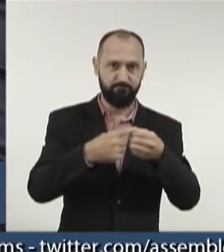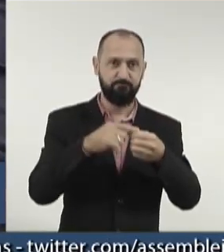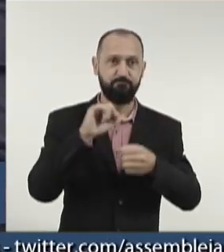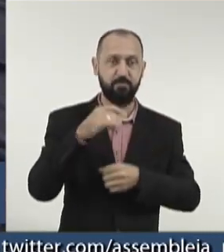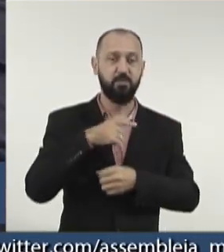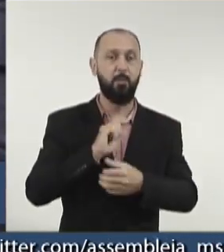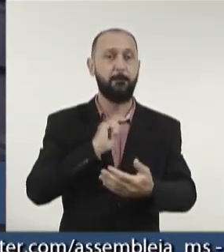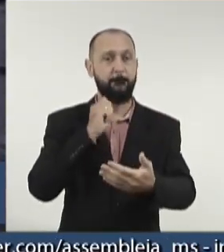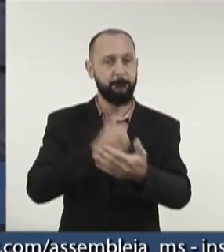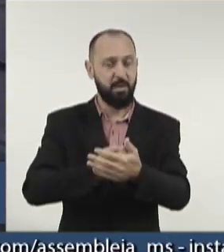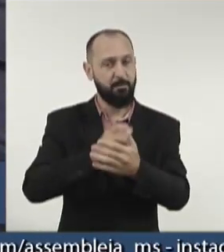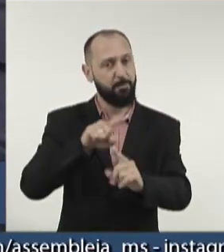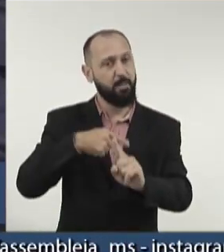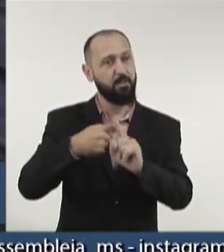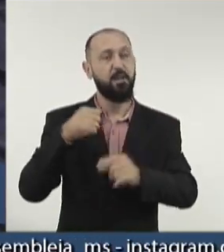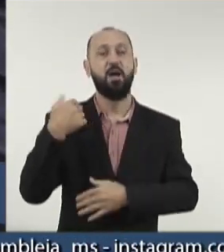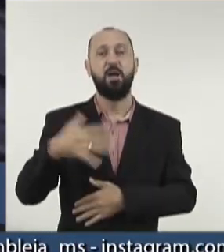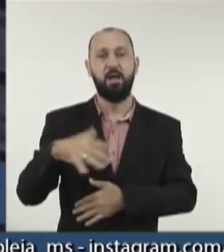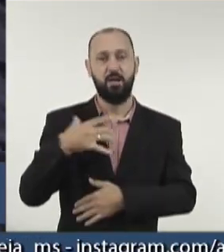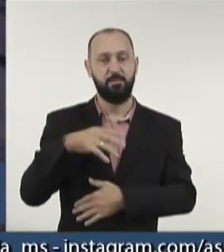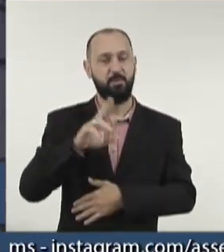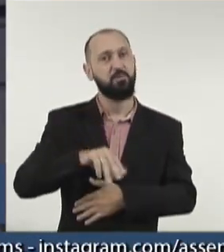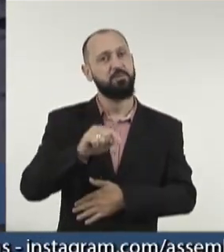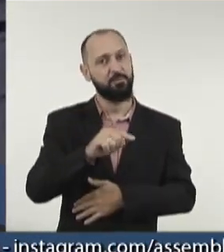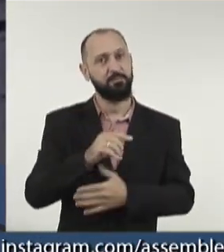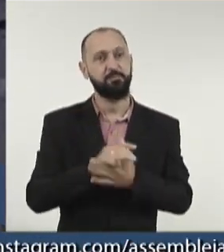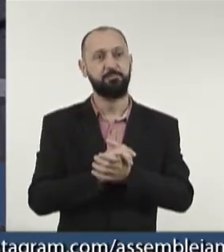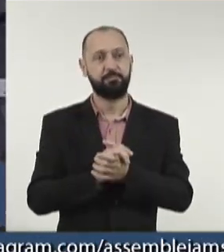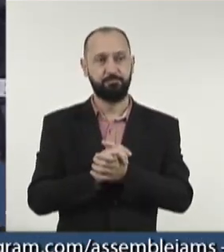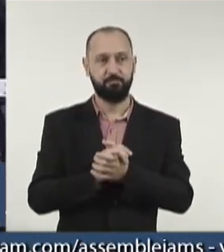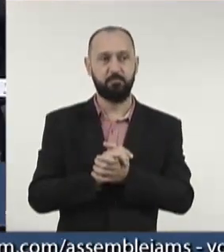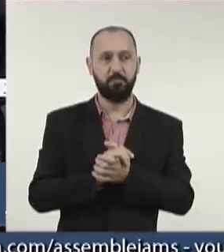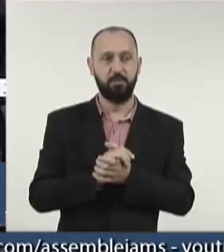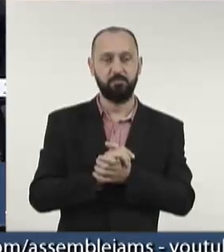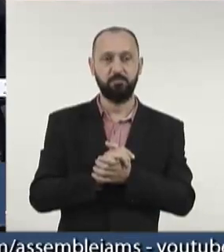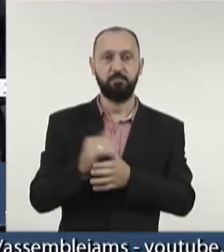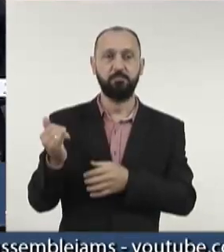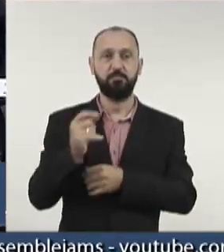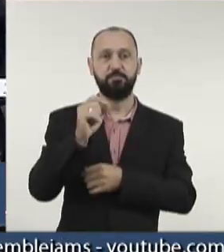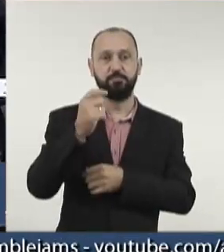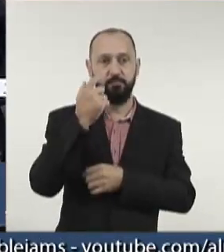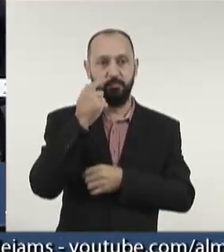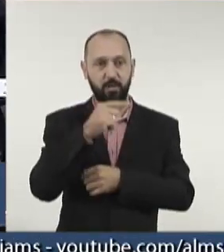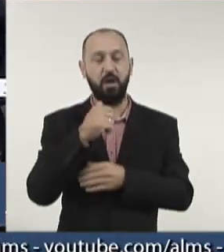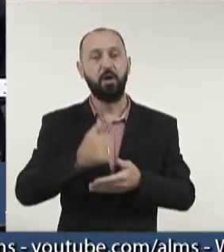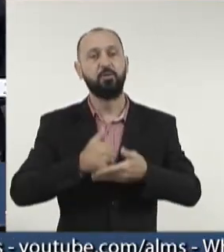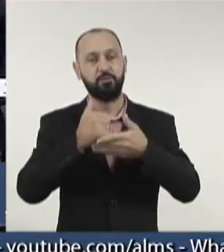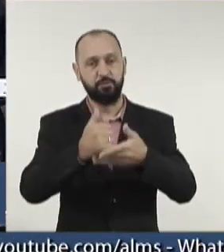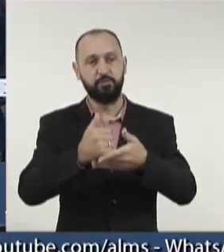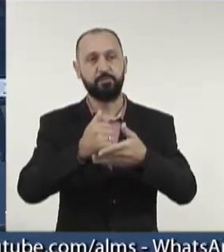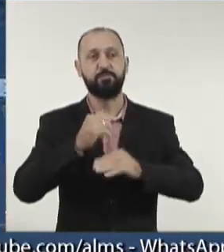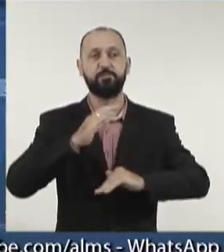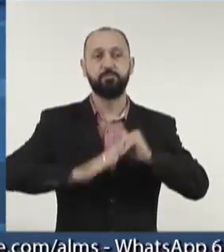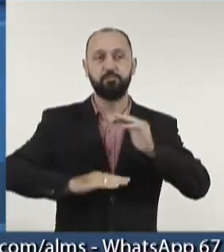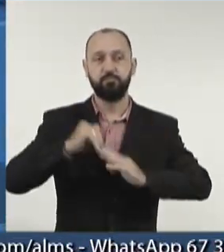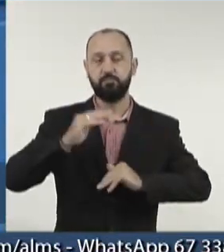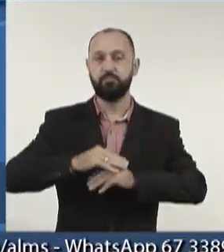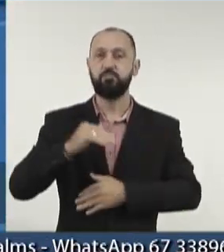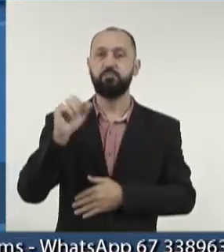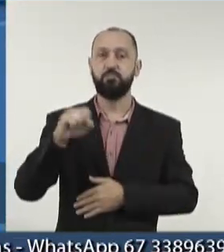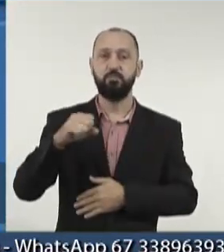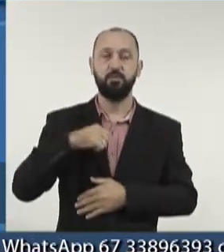estão pagando muito caro por esse plano. Então, é importante observar isso, nós podemos colaborar com os servidores e com as